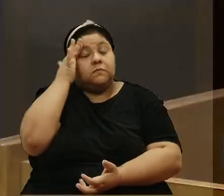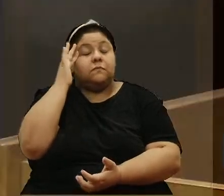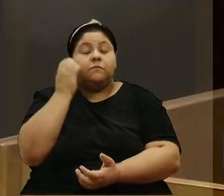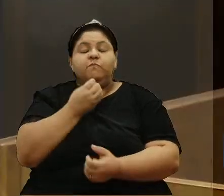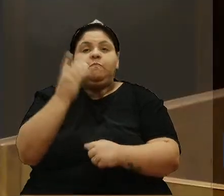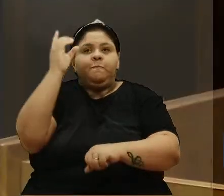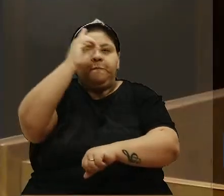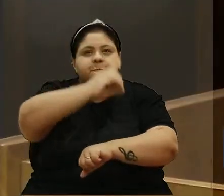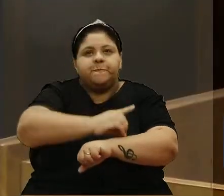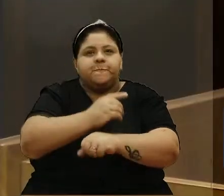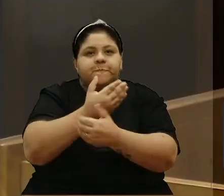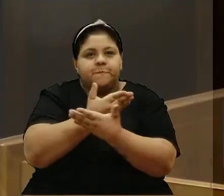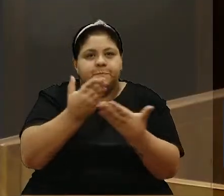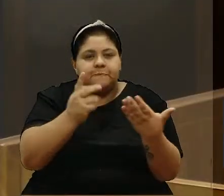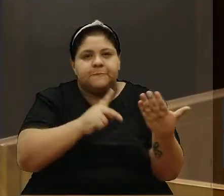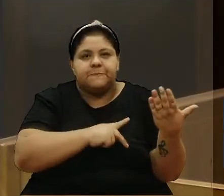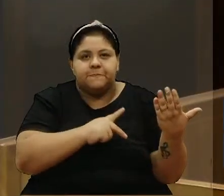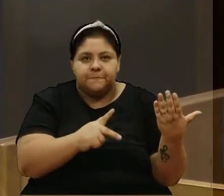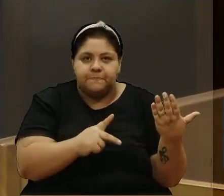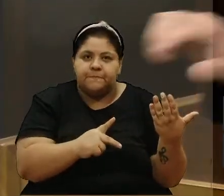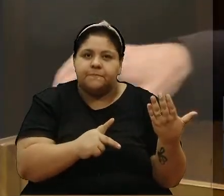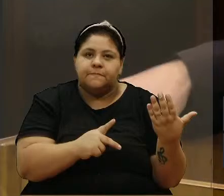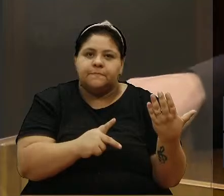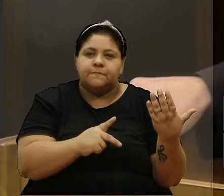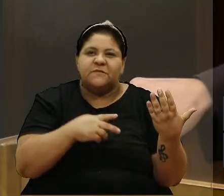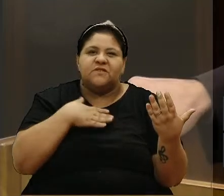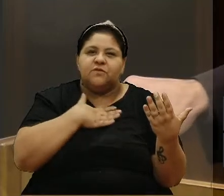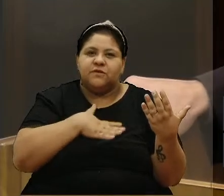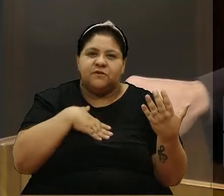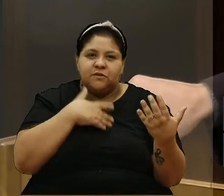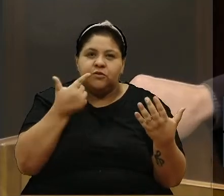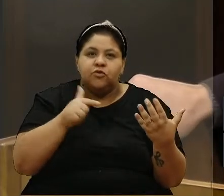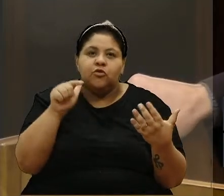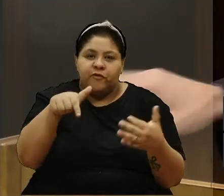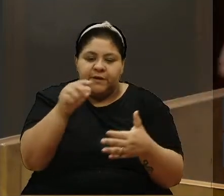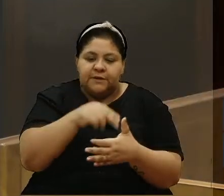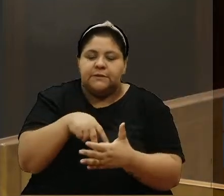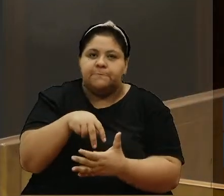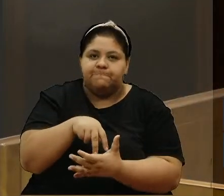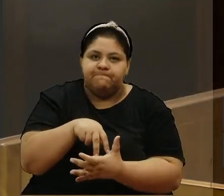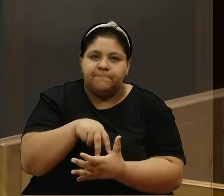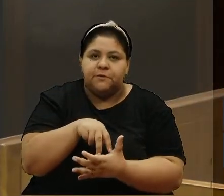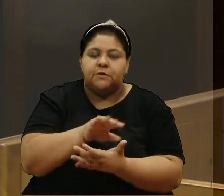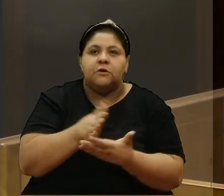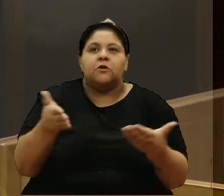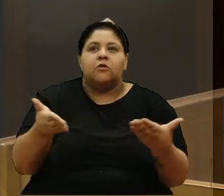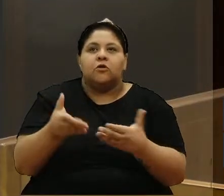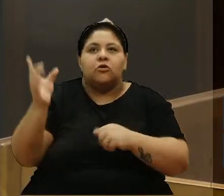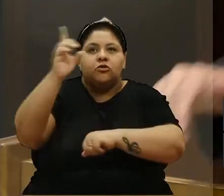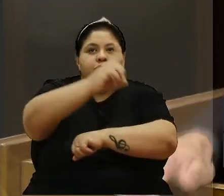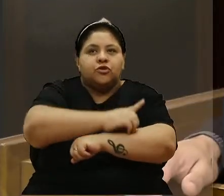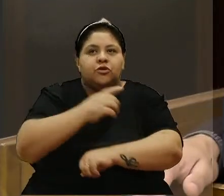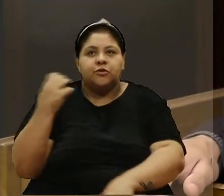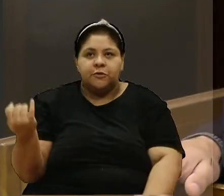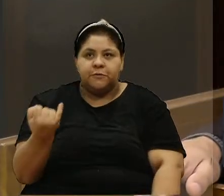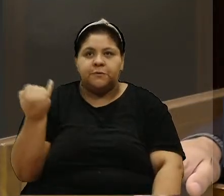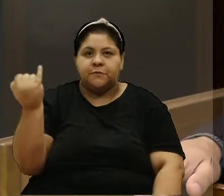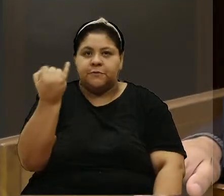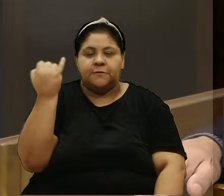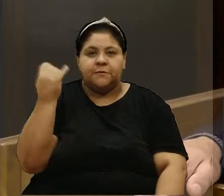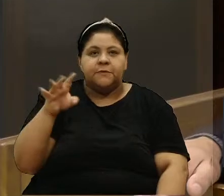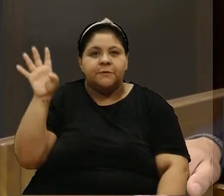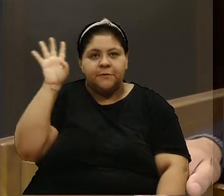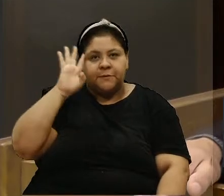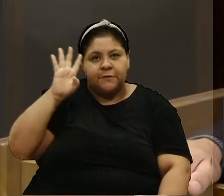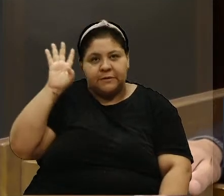Bom dia, nobre presidente. É uma satisfação, mais uma vez, estar aqui nessa tribuna. E hoje uma data muito importante, nessa quarta-feira,